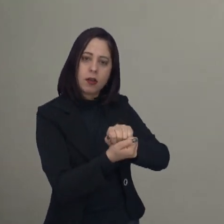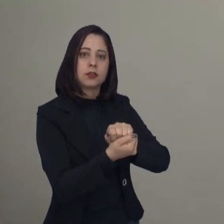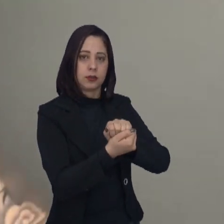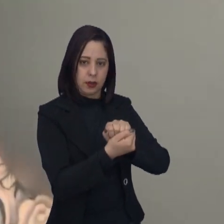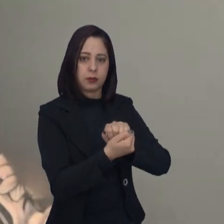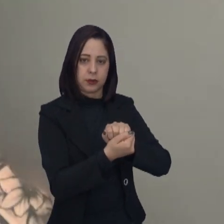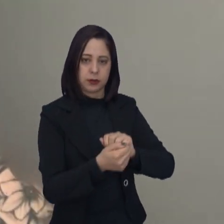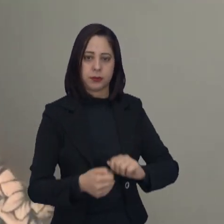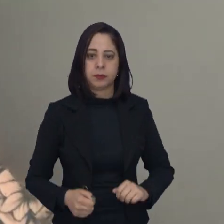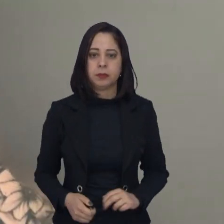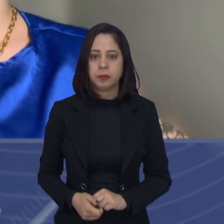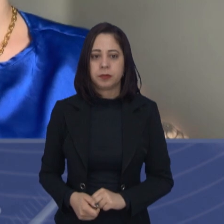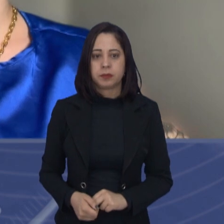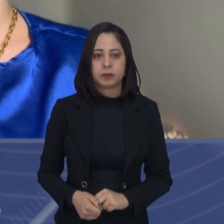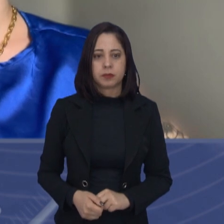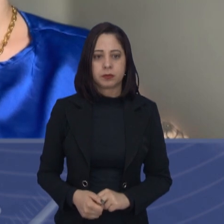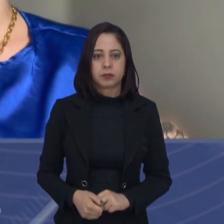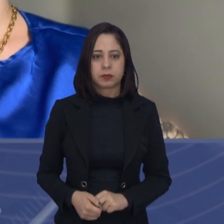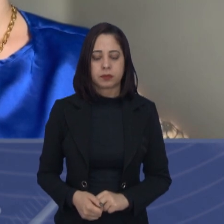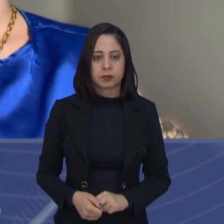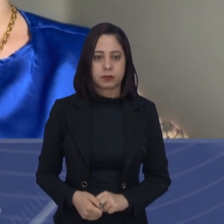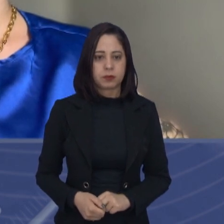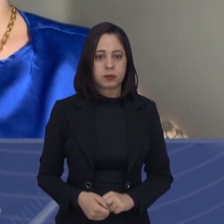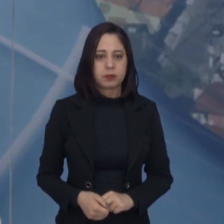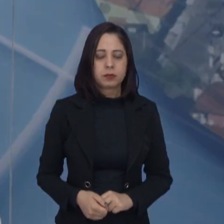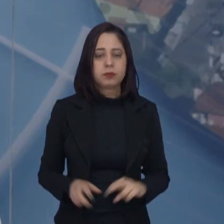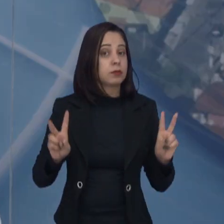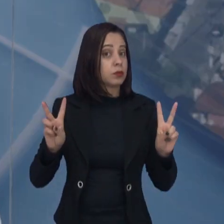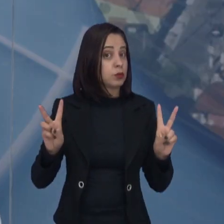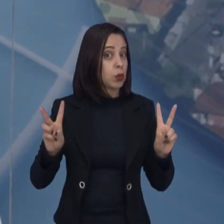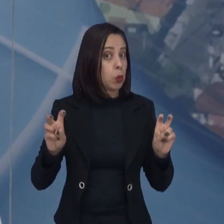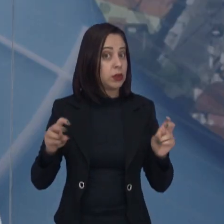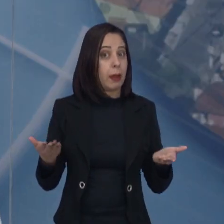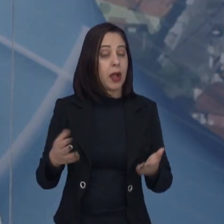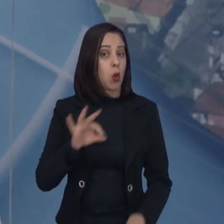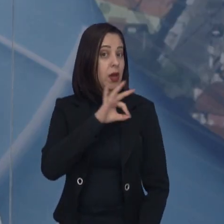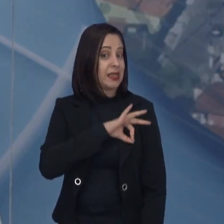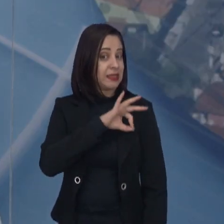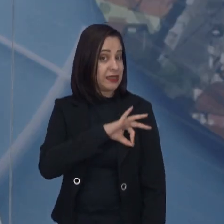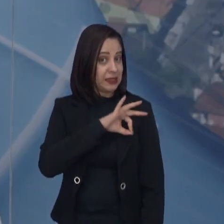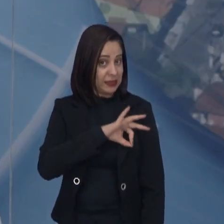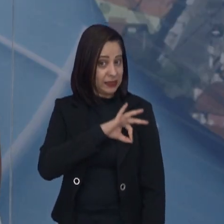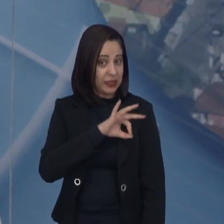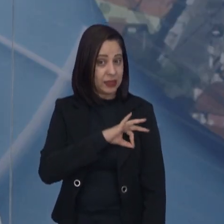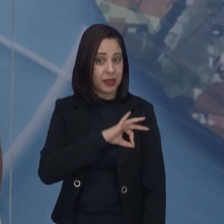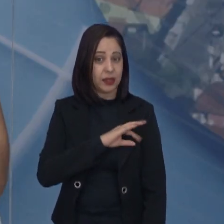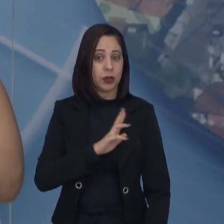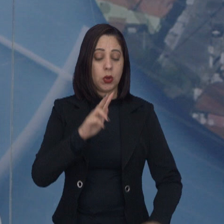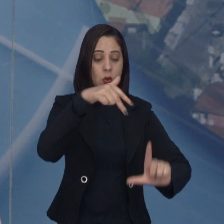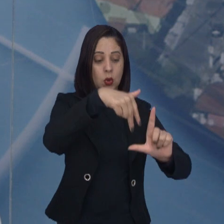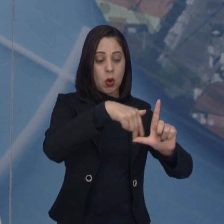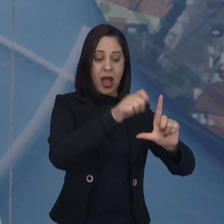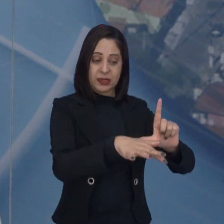aos seus seguidores. Uhum. Vamos voltar a falar na questão dessa monetização, né? Porque o influencer ele pode ser